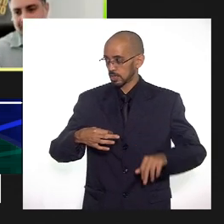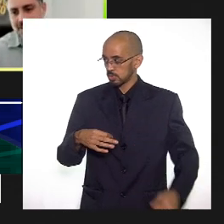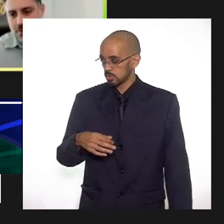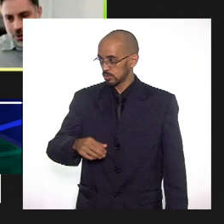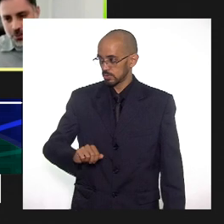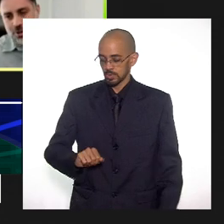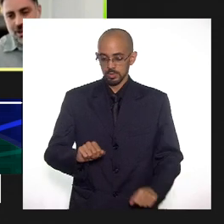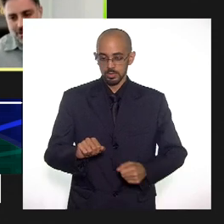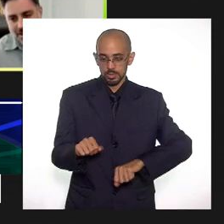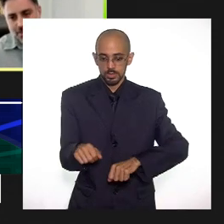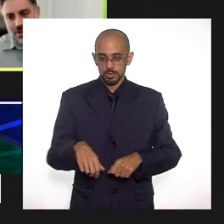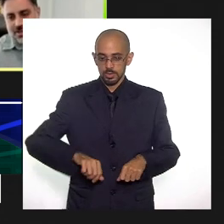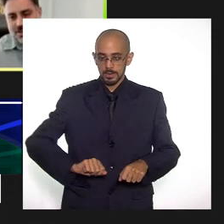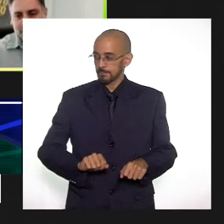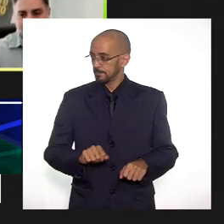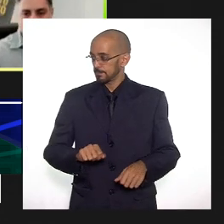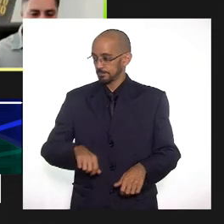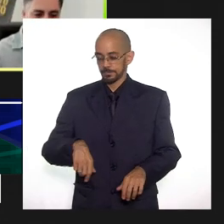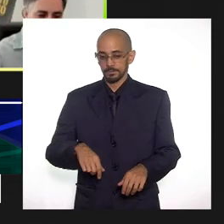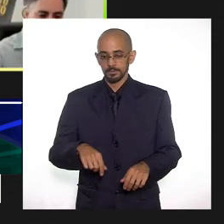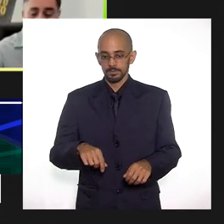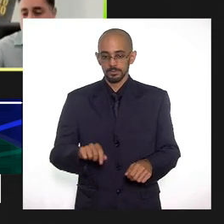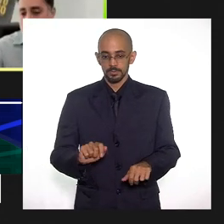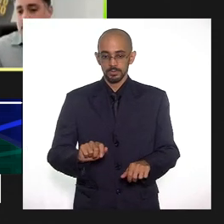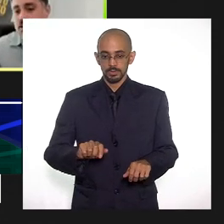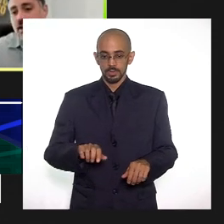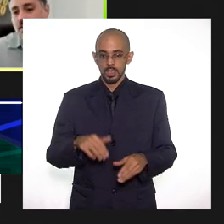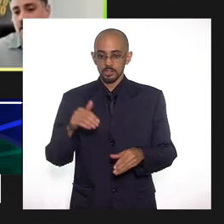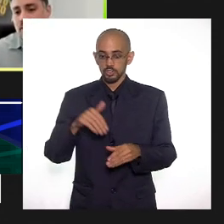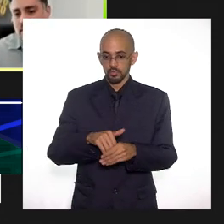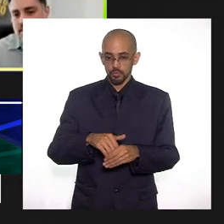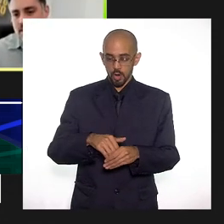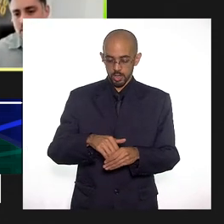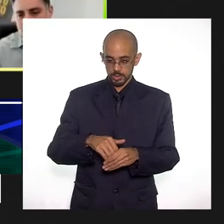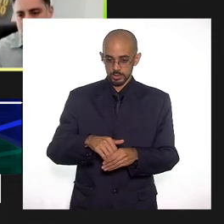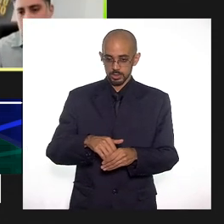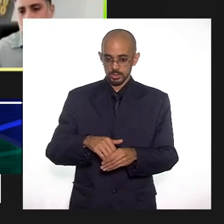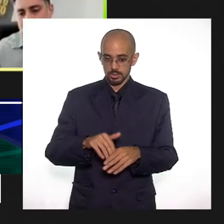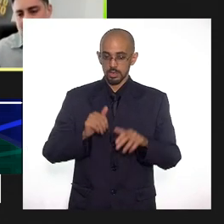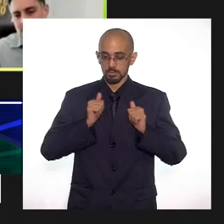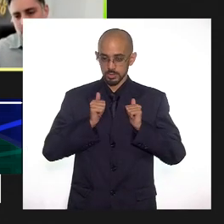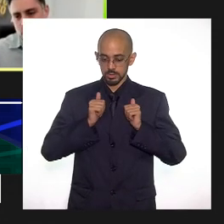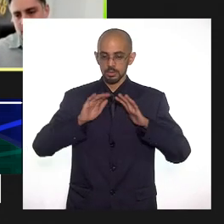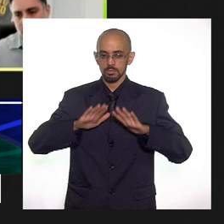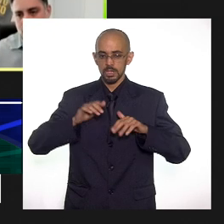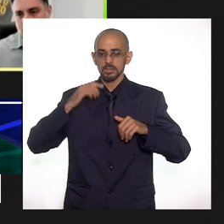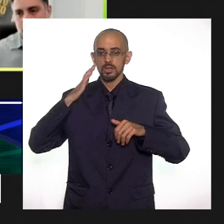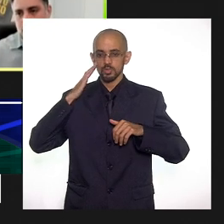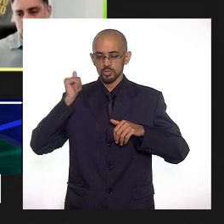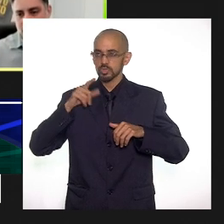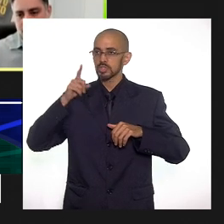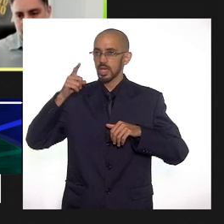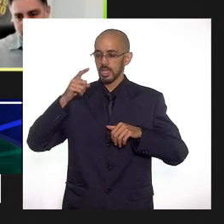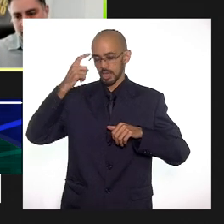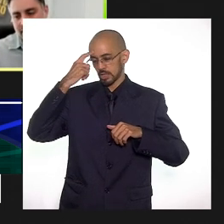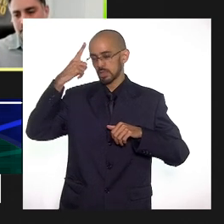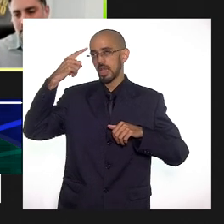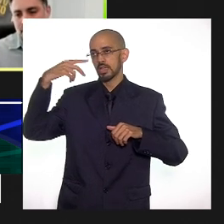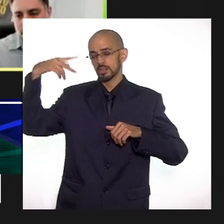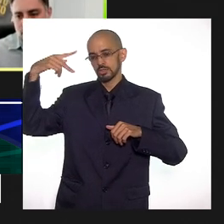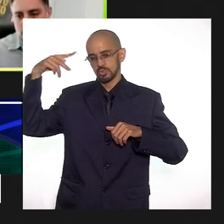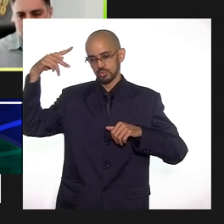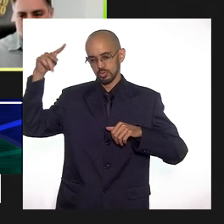sim em alguns projetos e abstenção em outros. Mas, principalmente, valorizando, eu sei a boa intenção que o senhor tem com esse fundo soberano